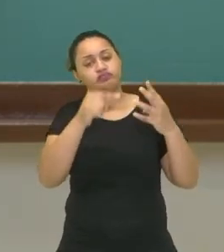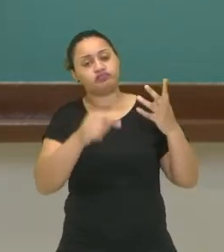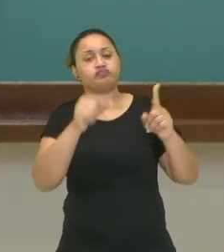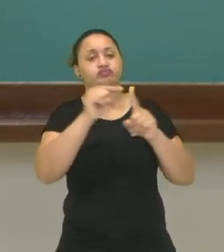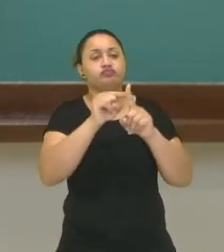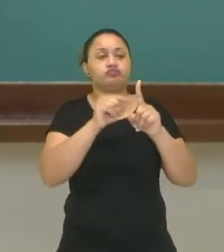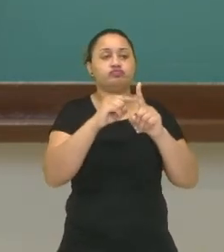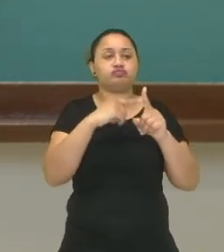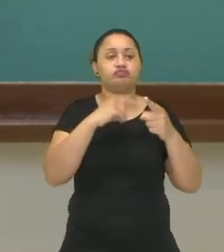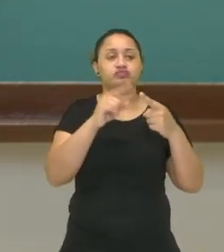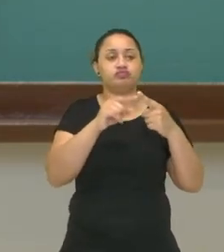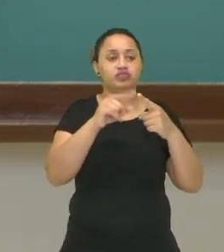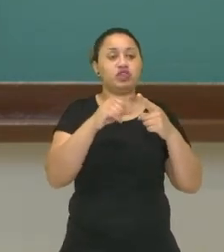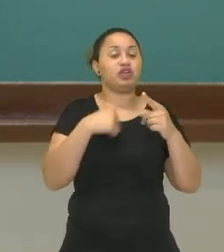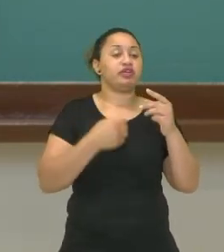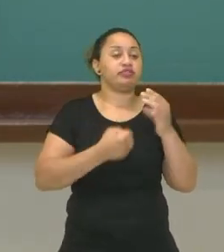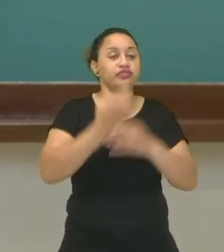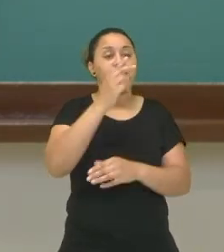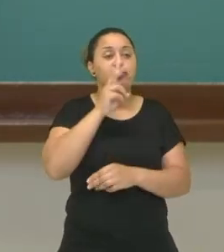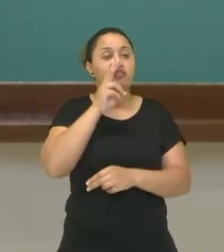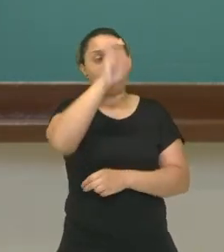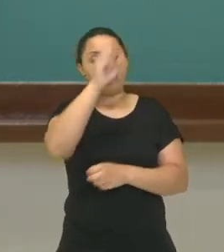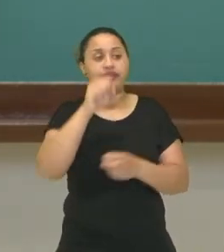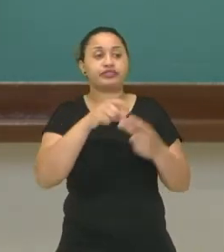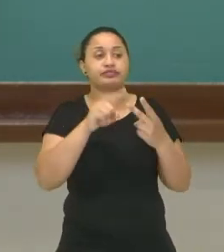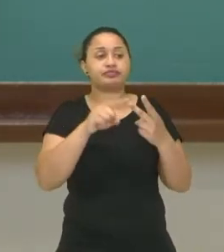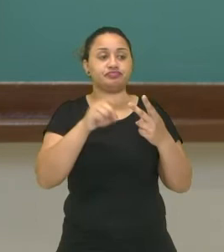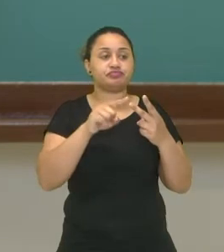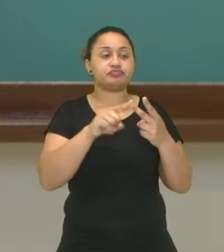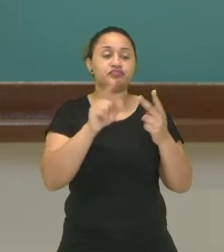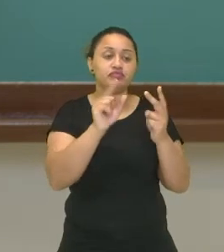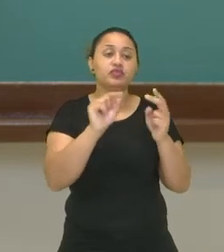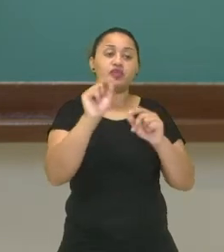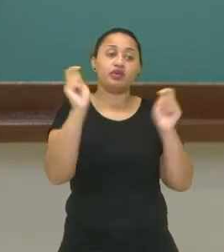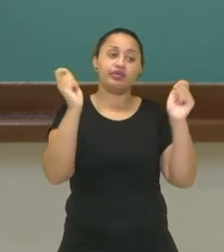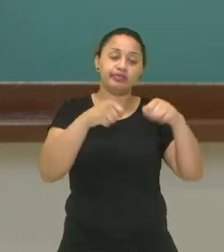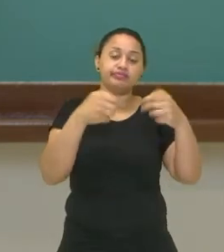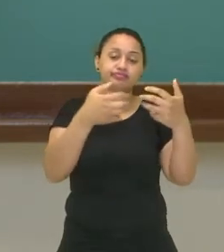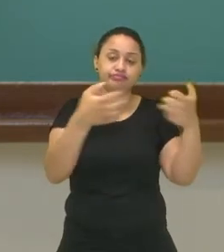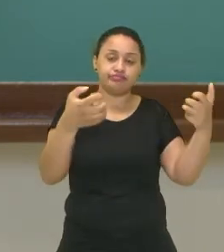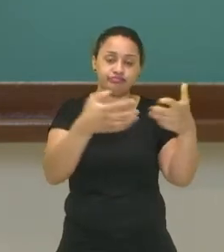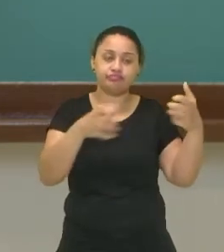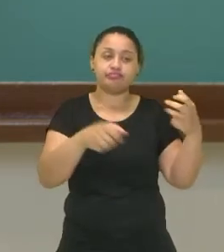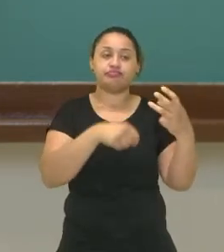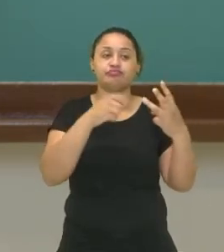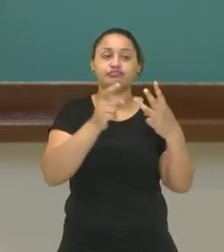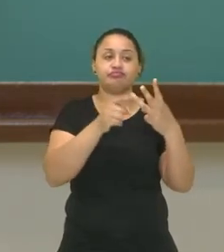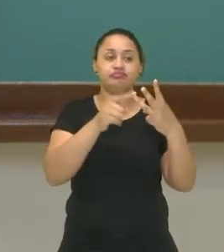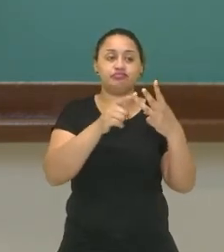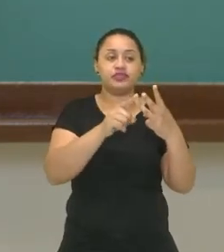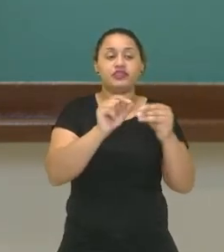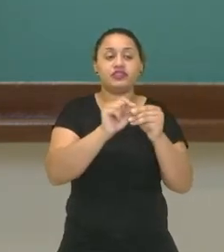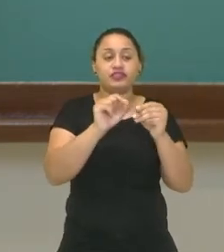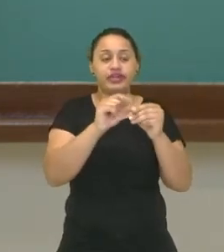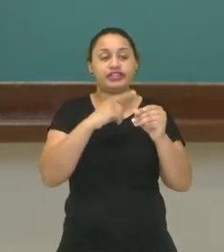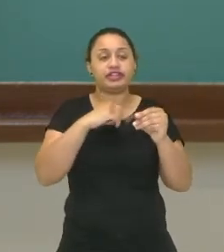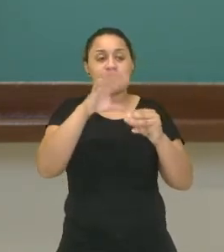né? Que eram geradores de força, geradores de potência muscular, geradores